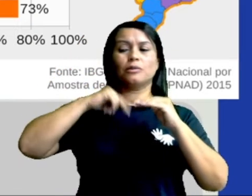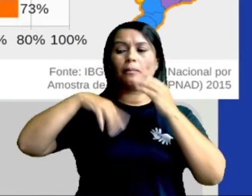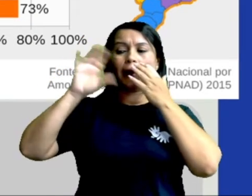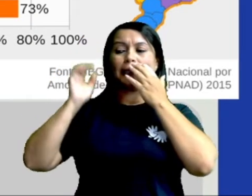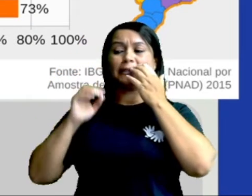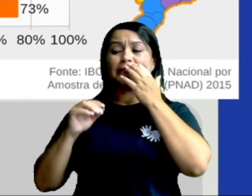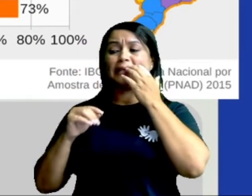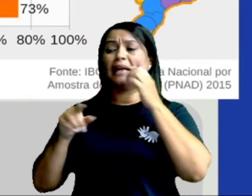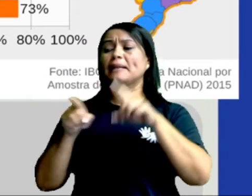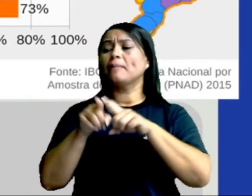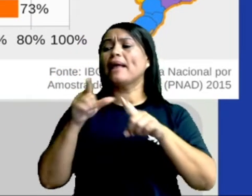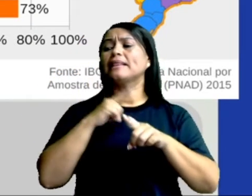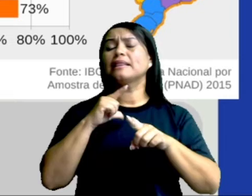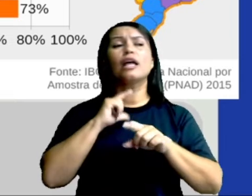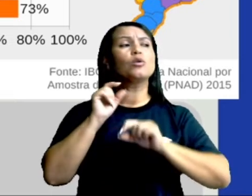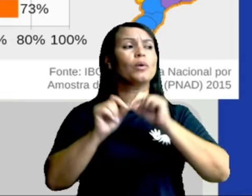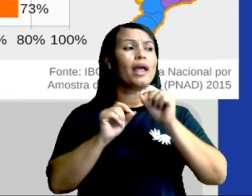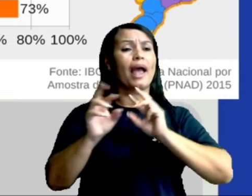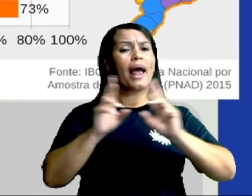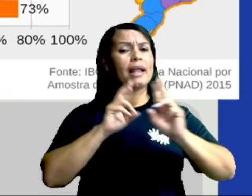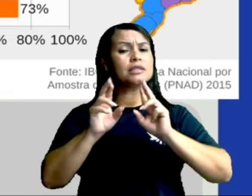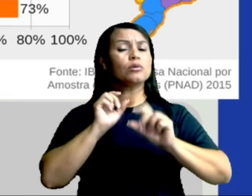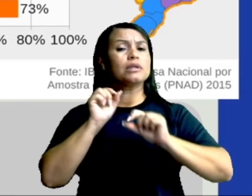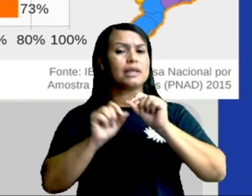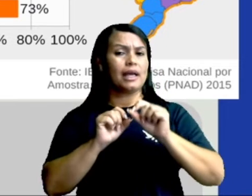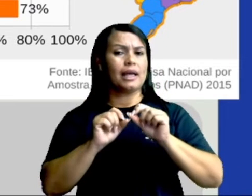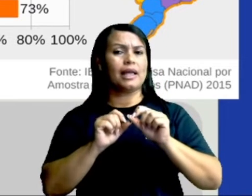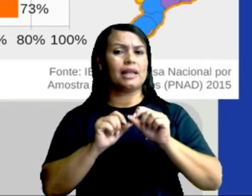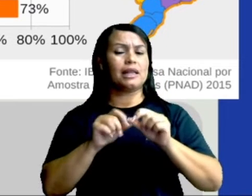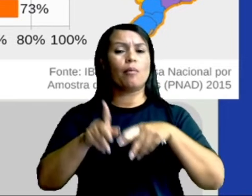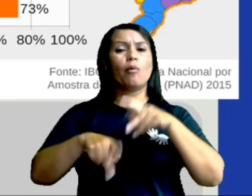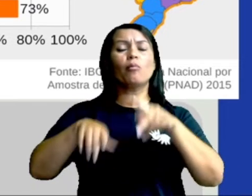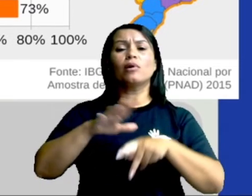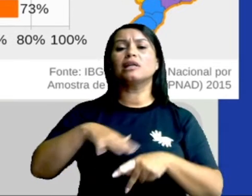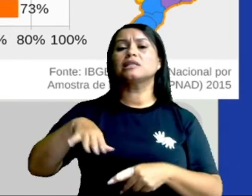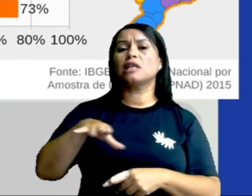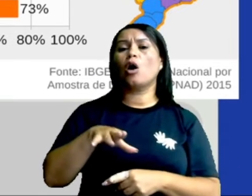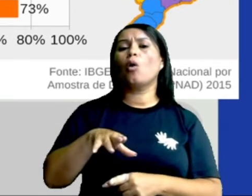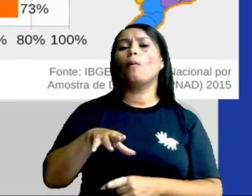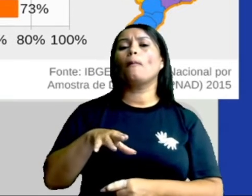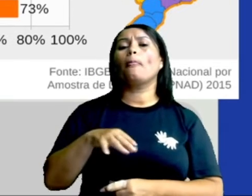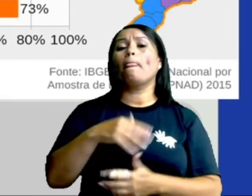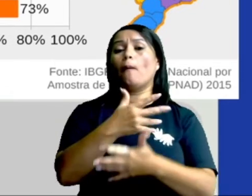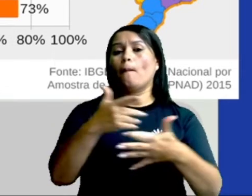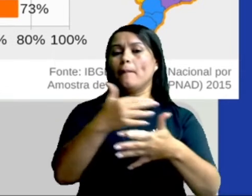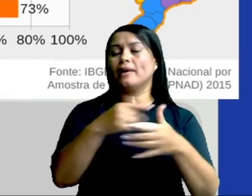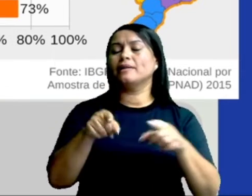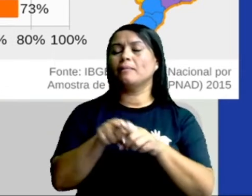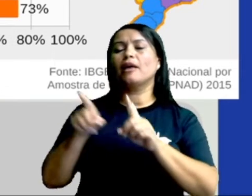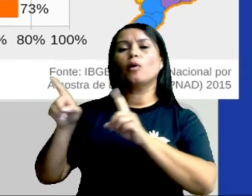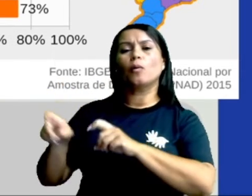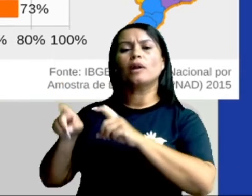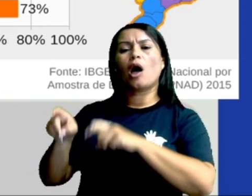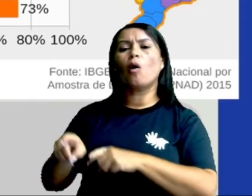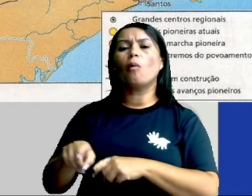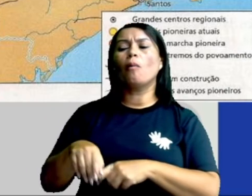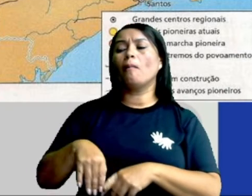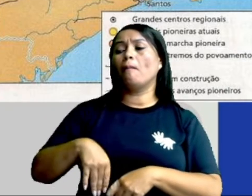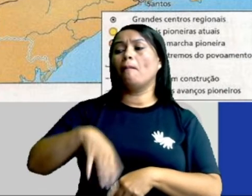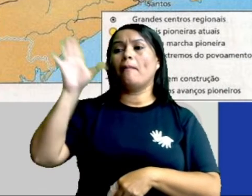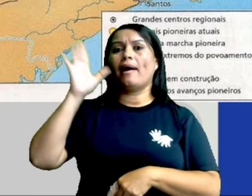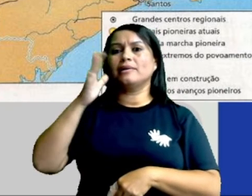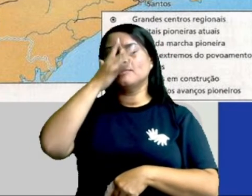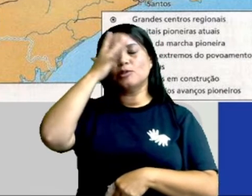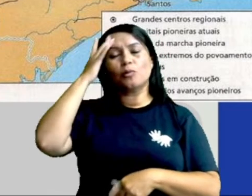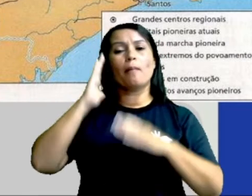sentido, tá? Em relação à população urbana e rural, mais de 90% da população da região Sudeste vive nas áreas urbanas, como eu já